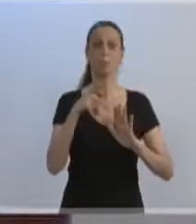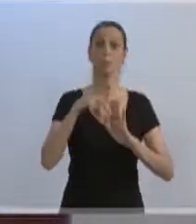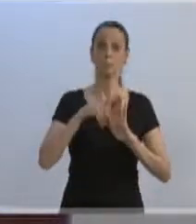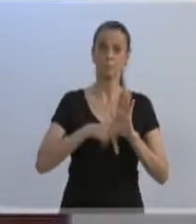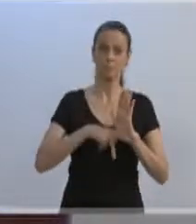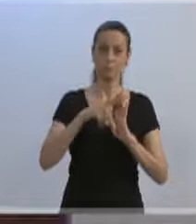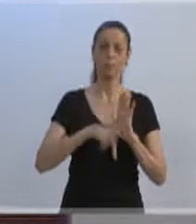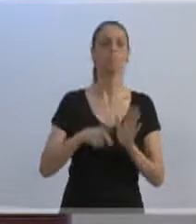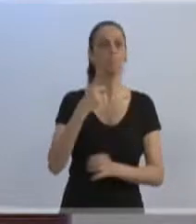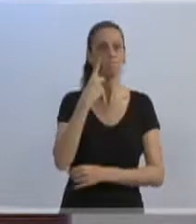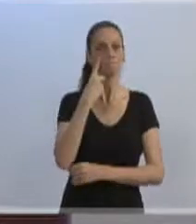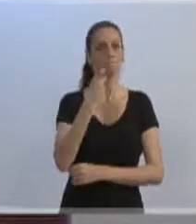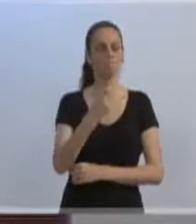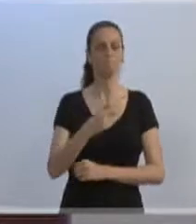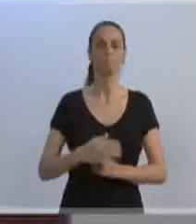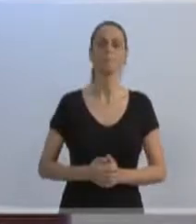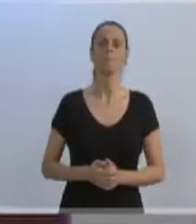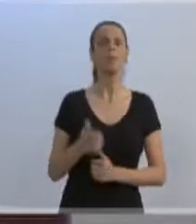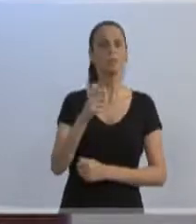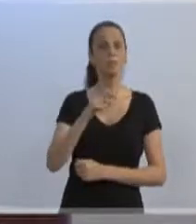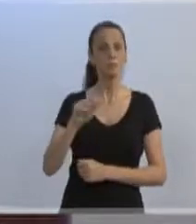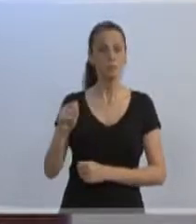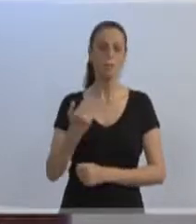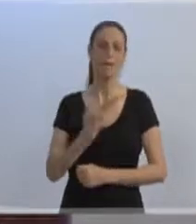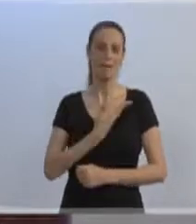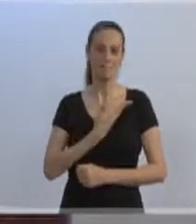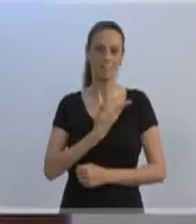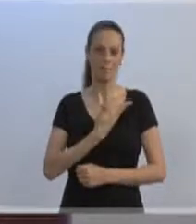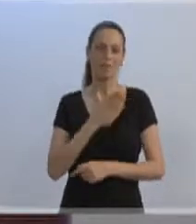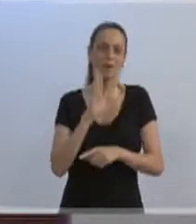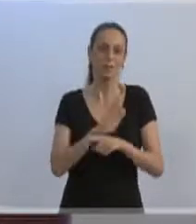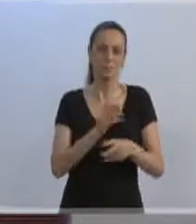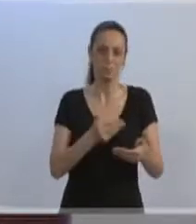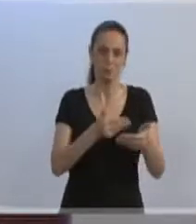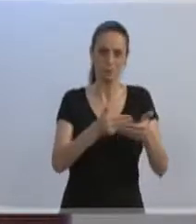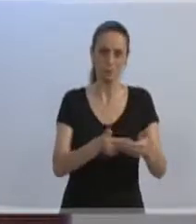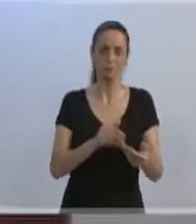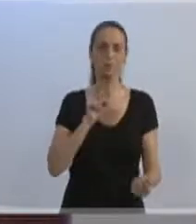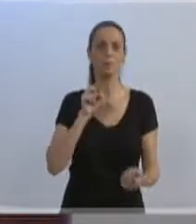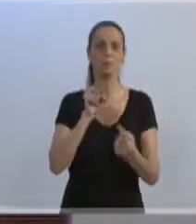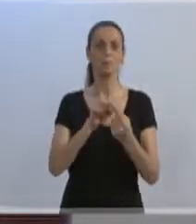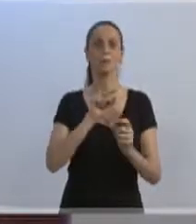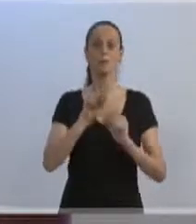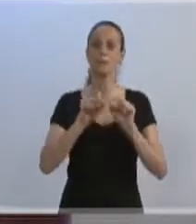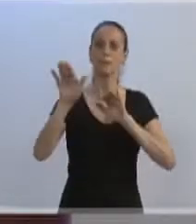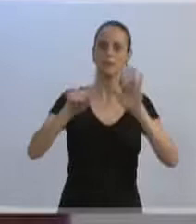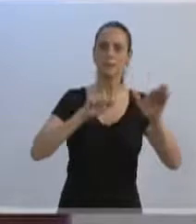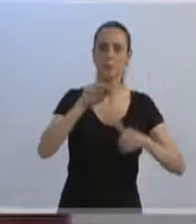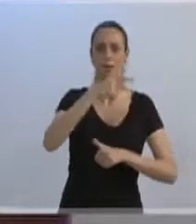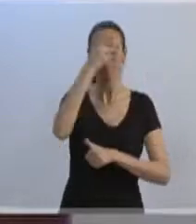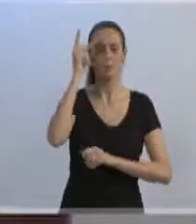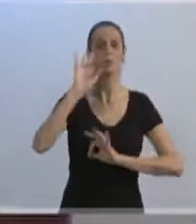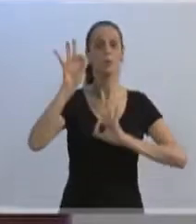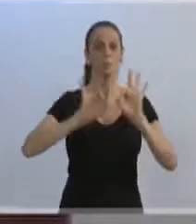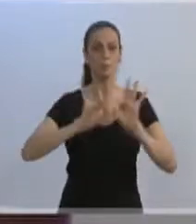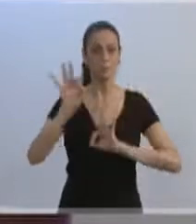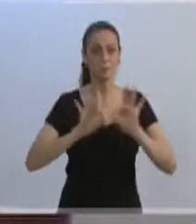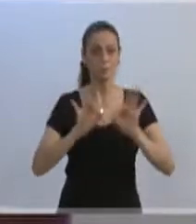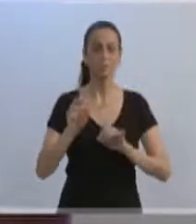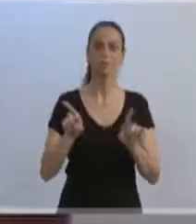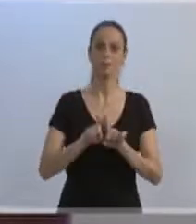interessante associação dos amigos do hospital santo antônio tem como objetivo atrair organizar e canalizar